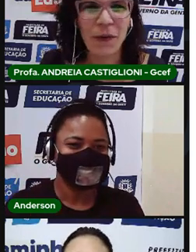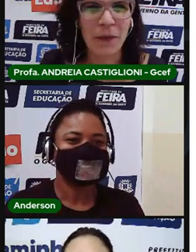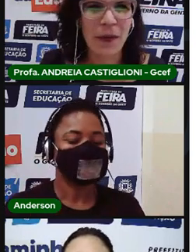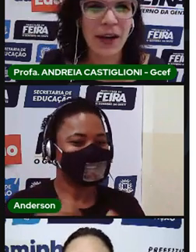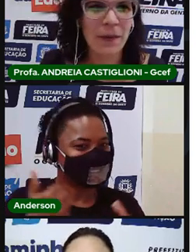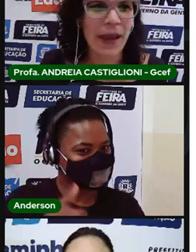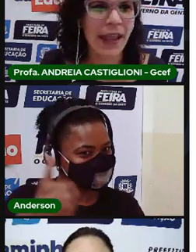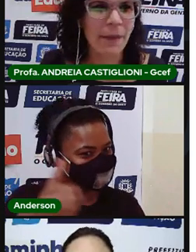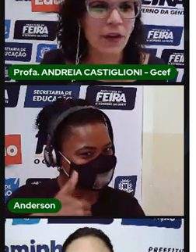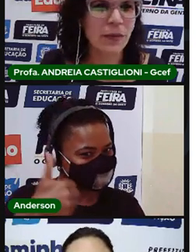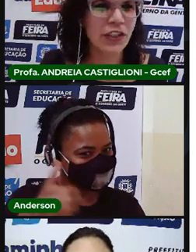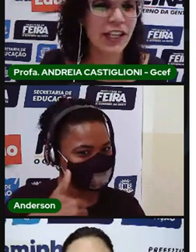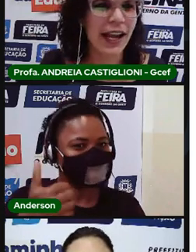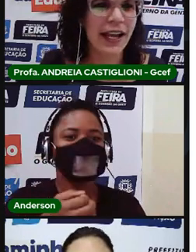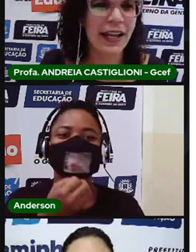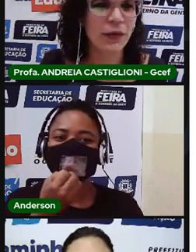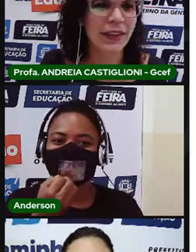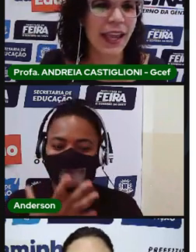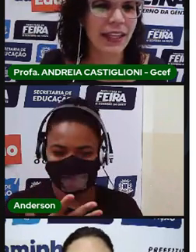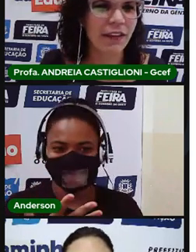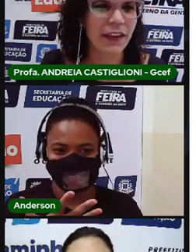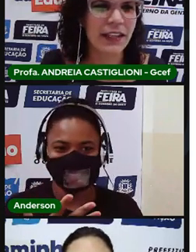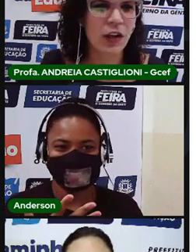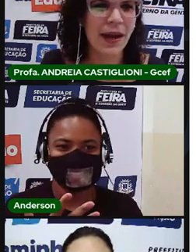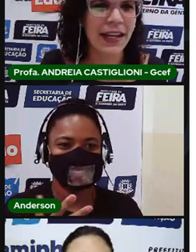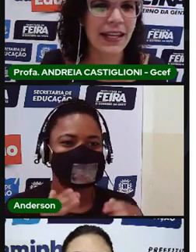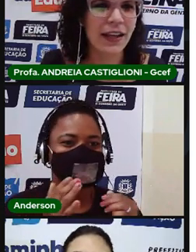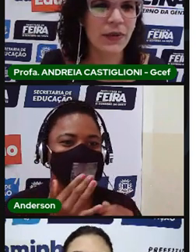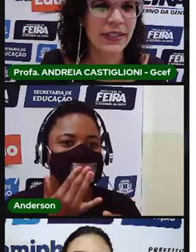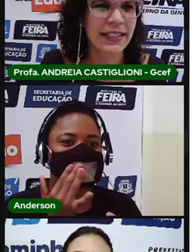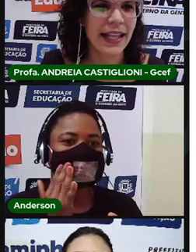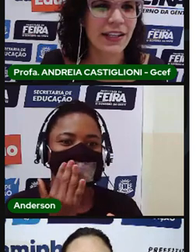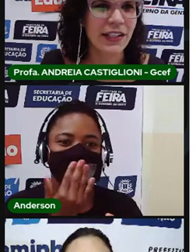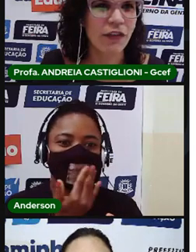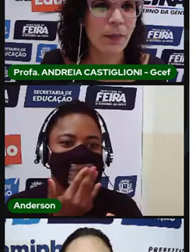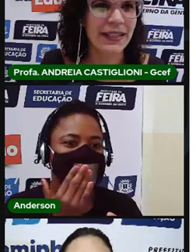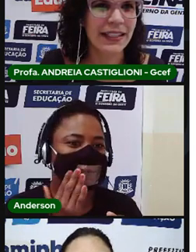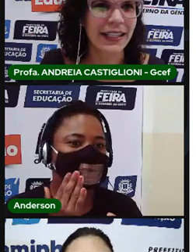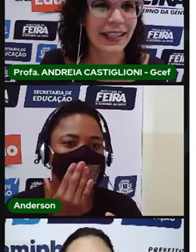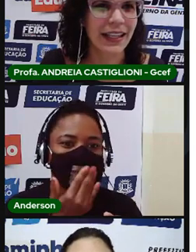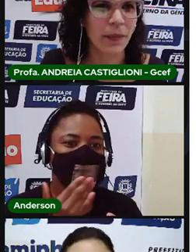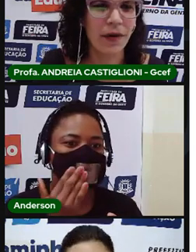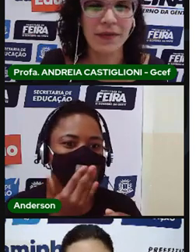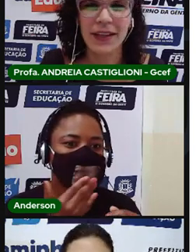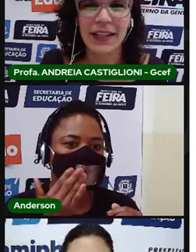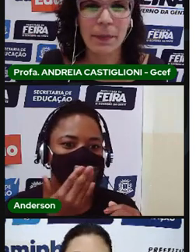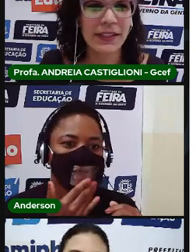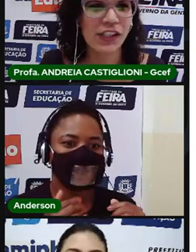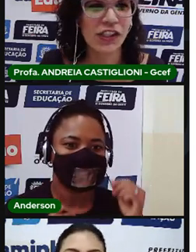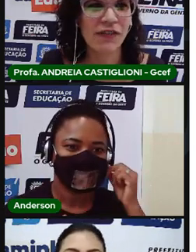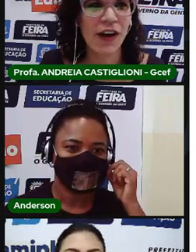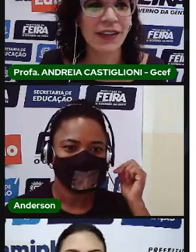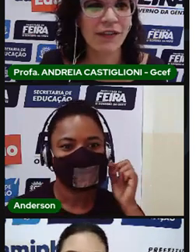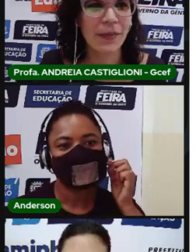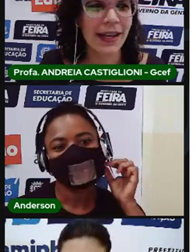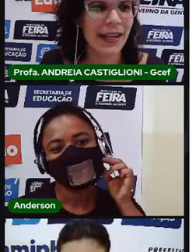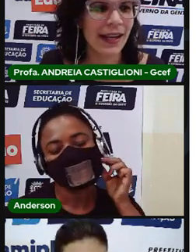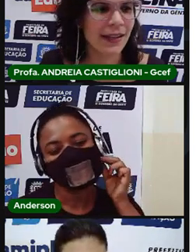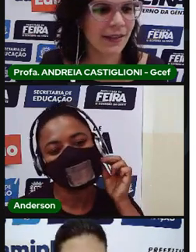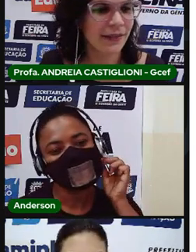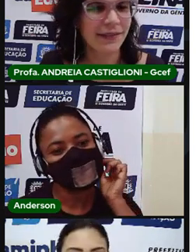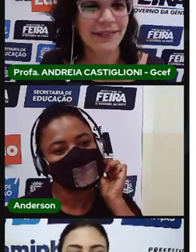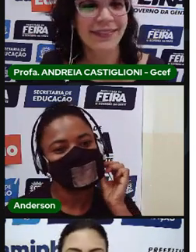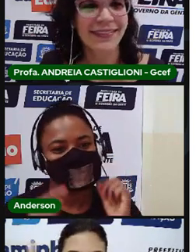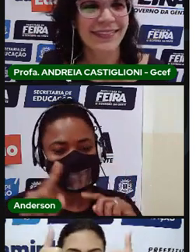Legal. Bora, pode me tirar no Tec. Fica só Marília e os slides que eu vou passando aqui, tá bom? Depois a gente volta, viu,